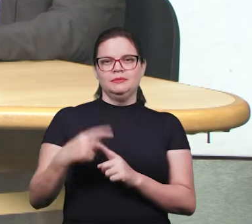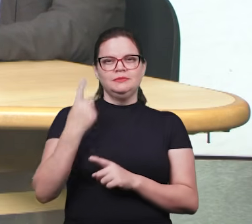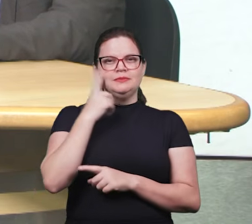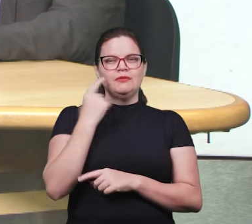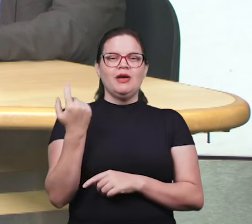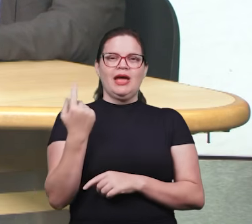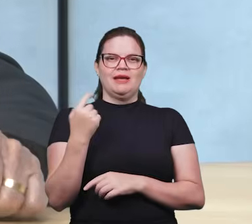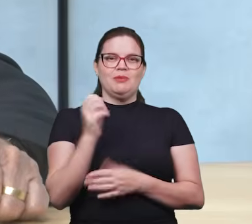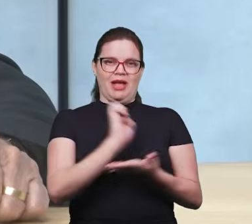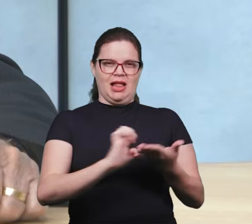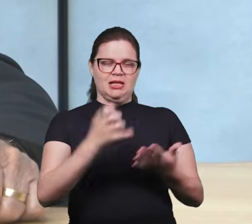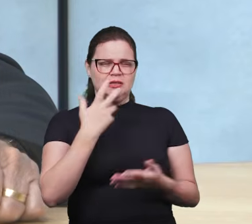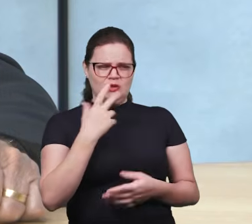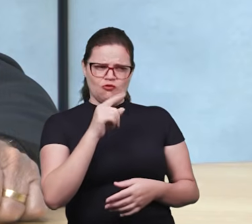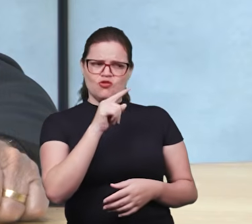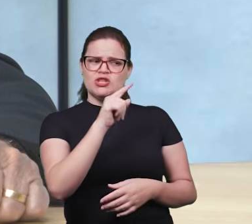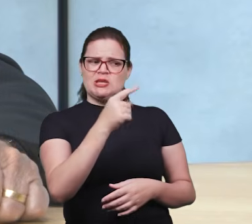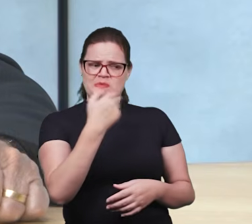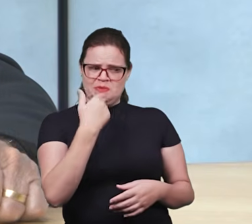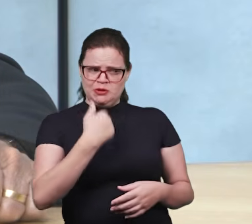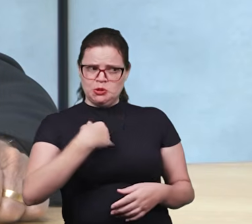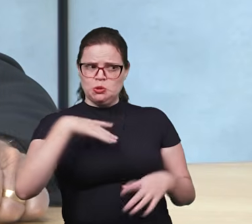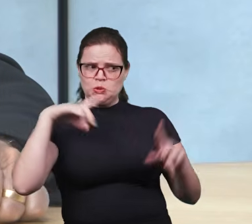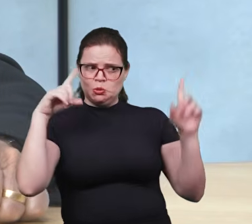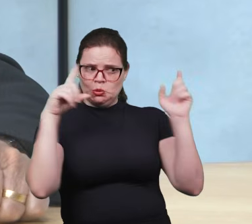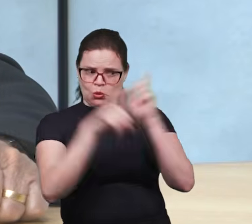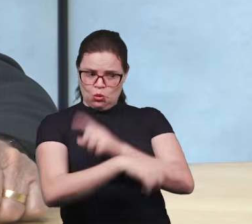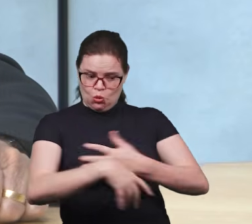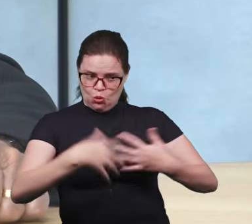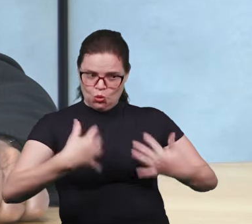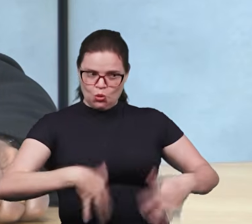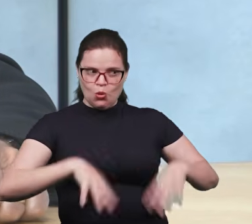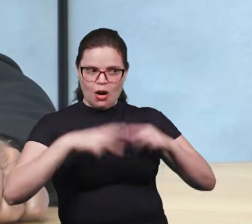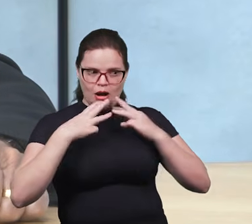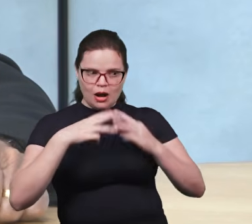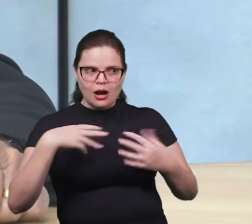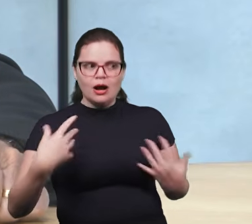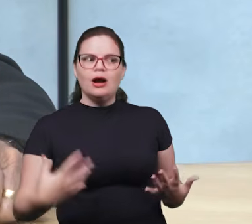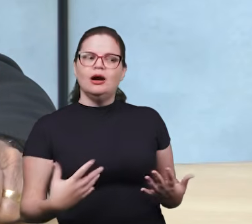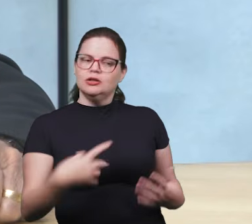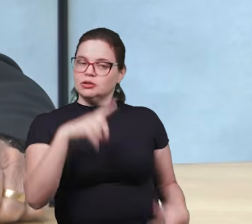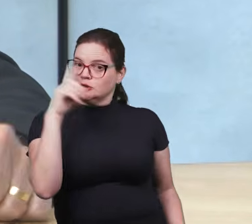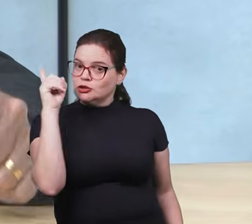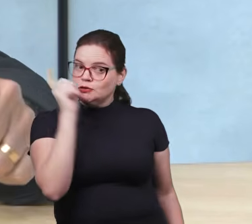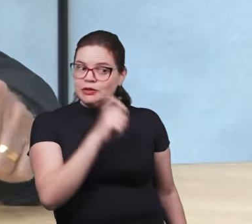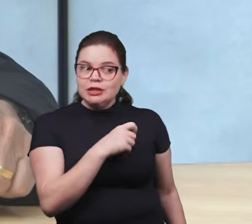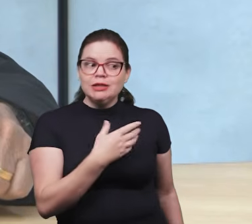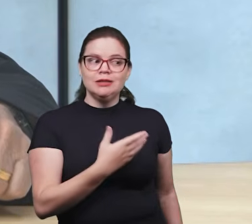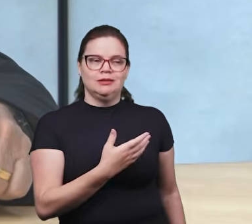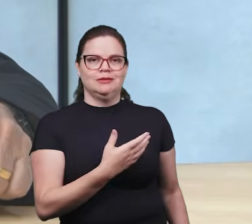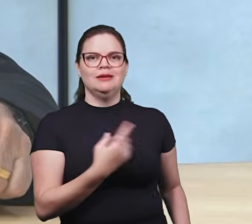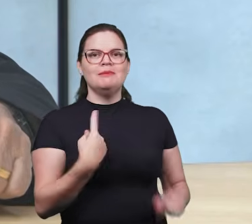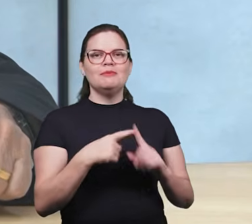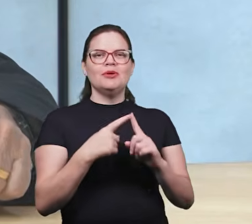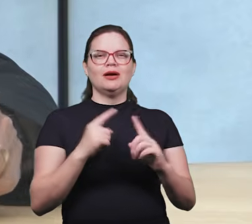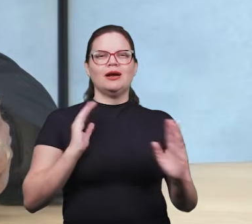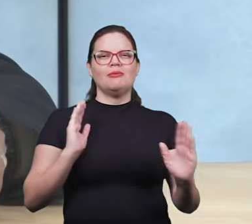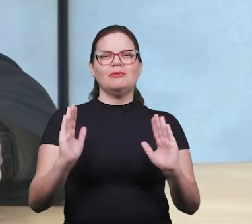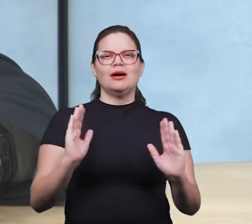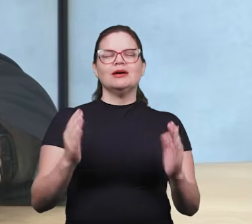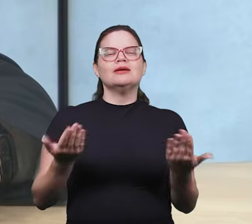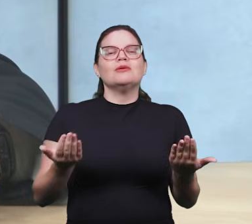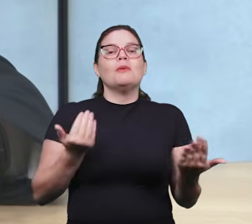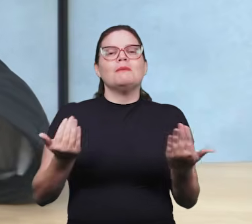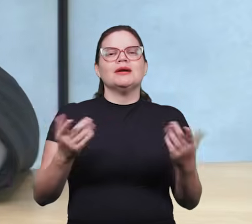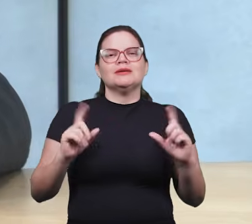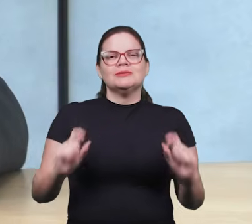dura coisa pediste, profeticamente já estava mostrando uma operação do Espírito Santo nessa última hora.